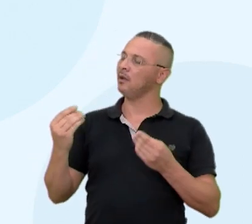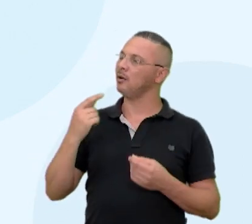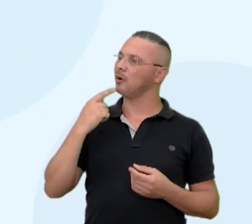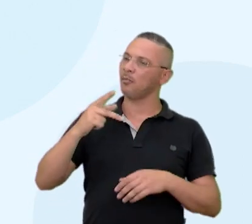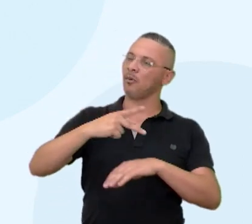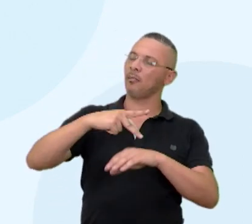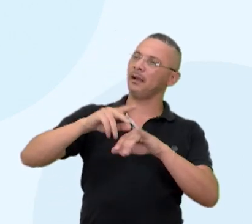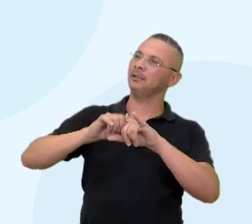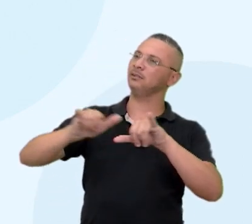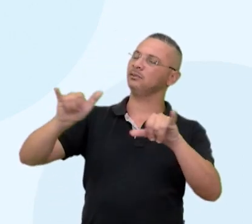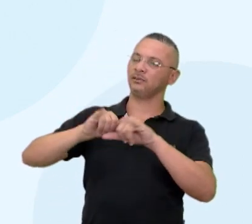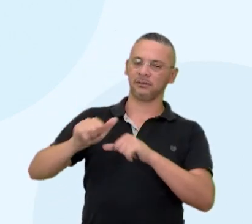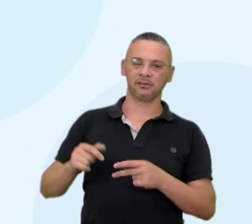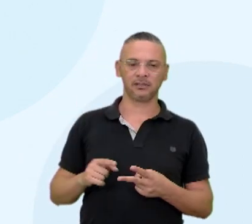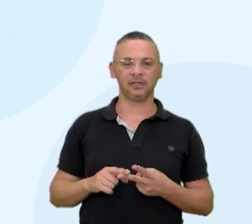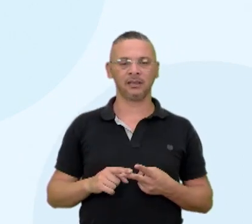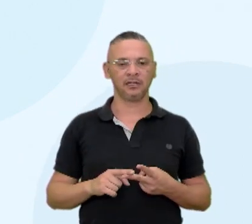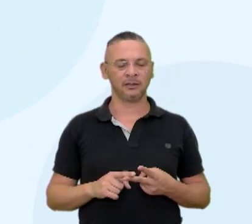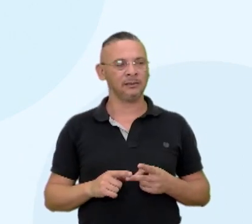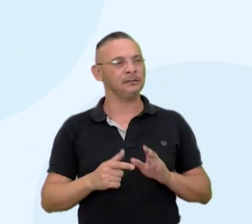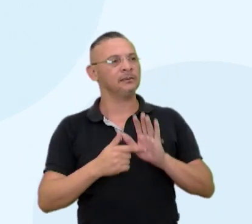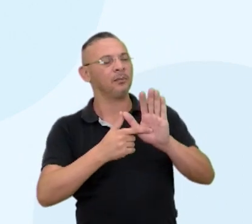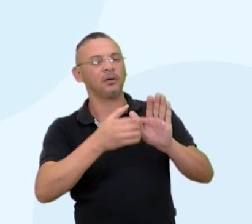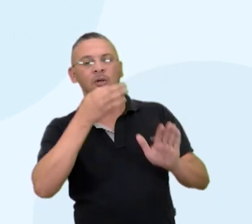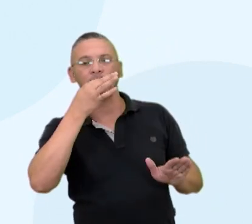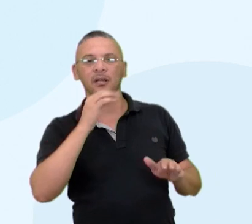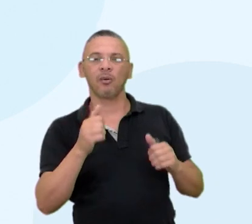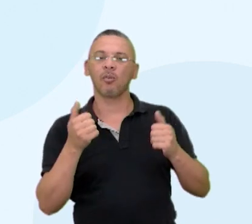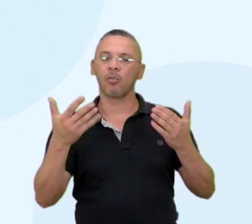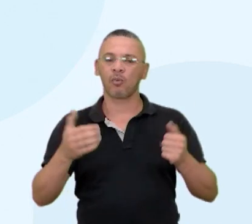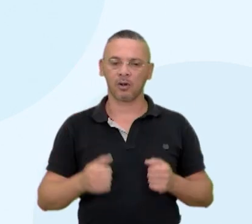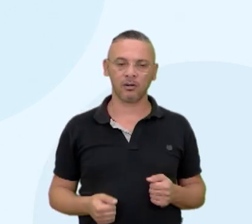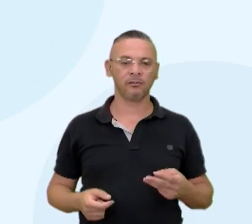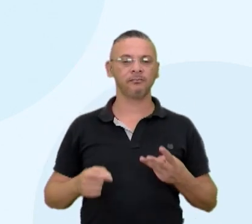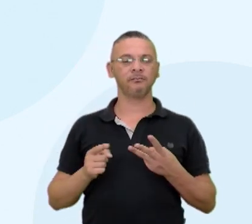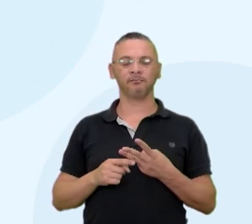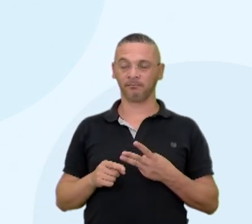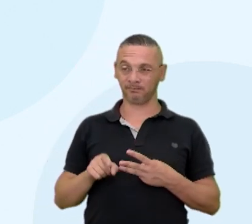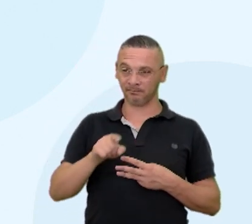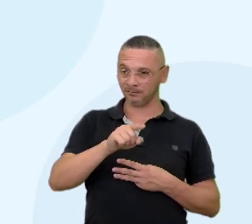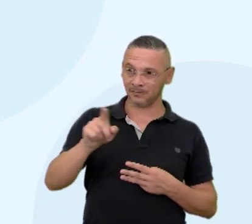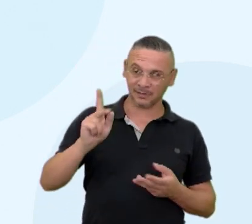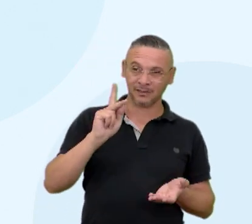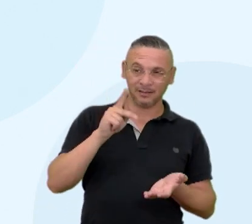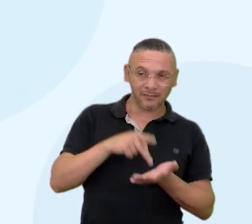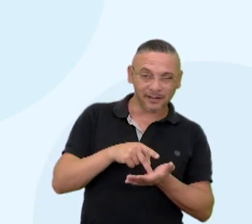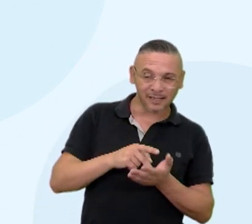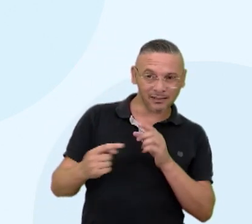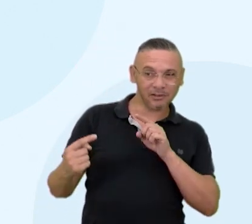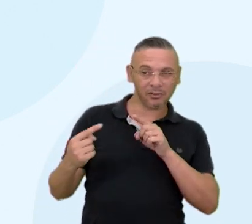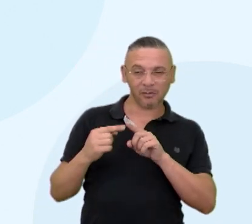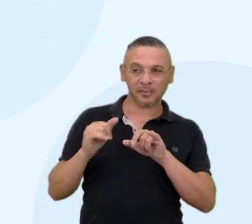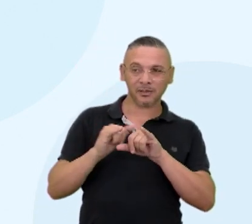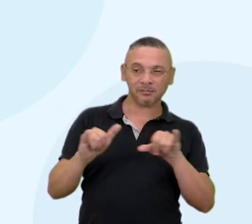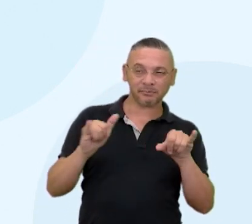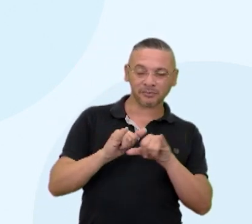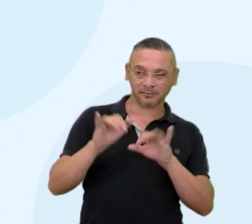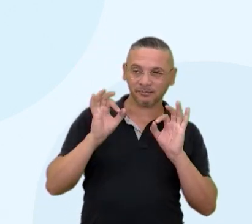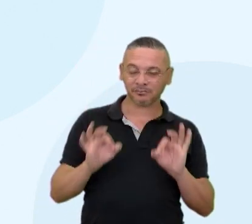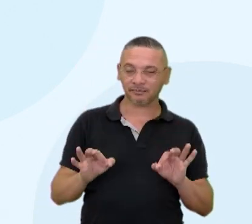era notícia. Hoje vamos falar sobre quem é a imprensa. Quem é? Desse jeito mesmo, não o que é quem